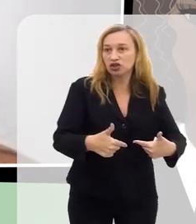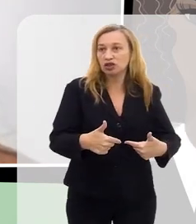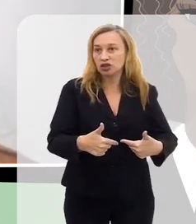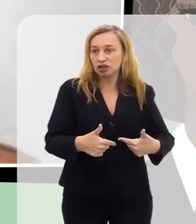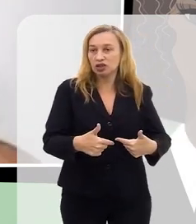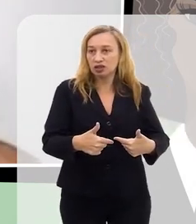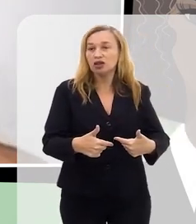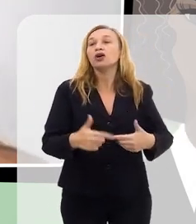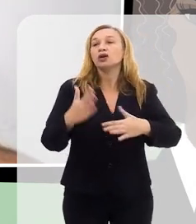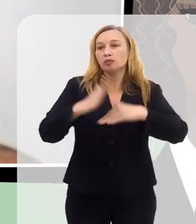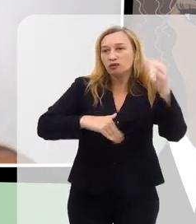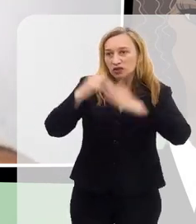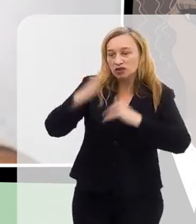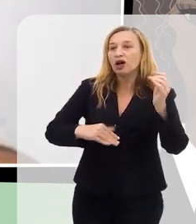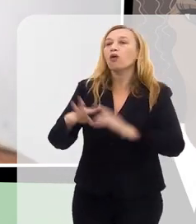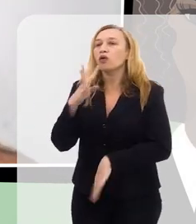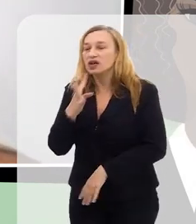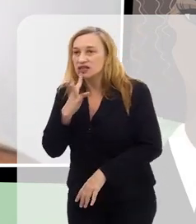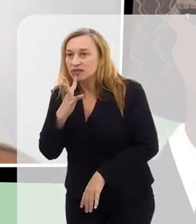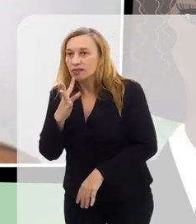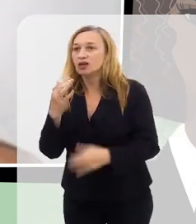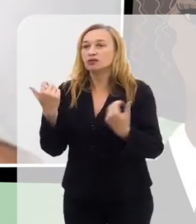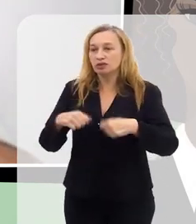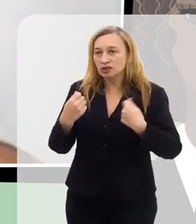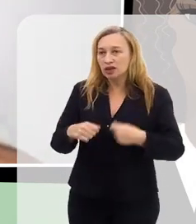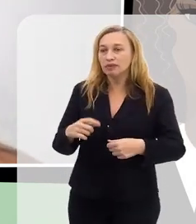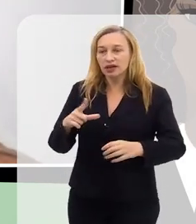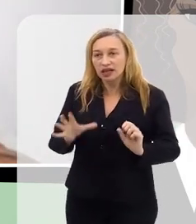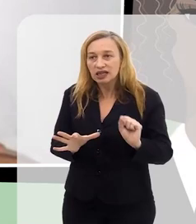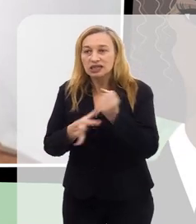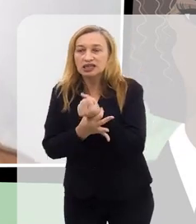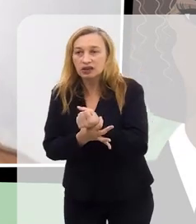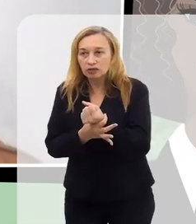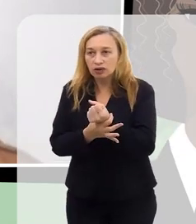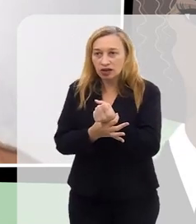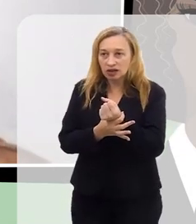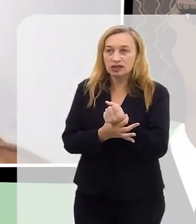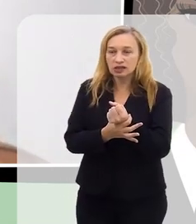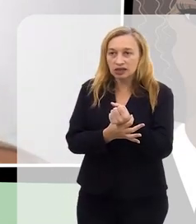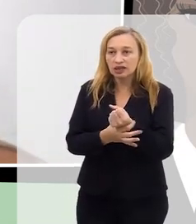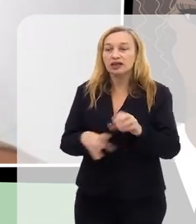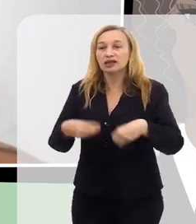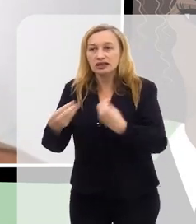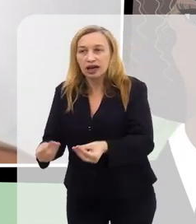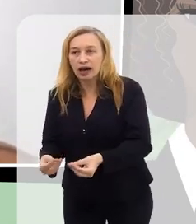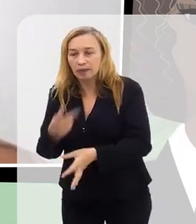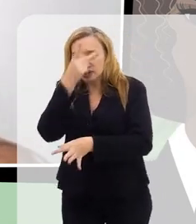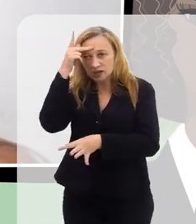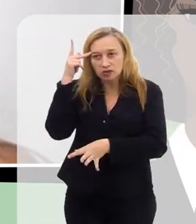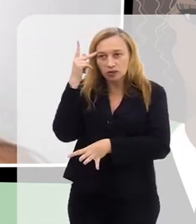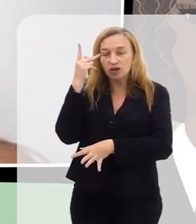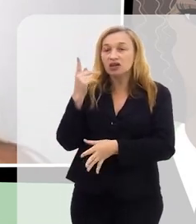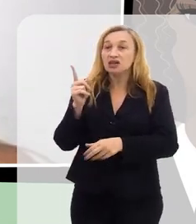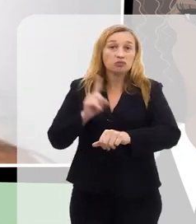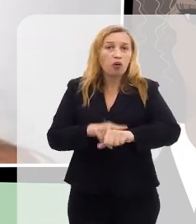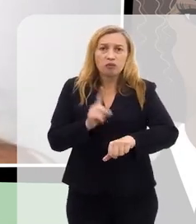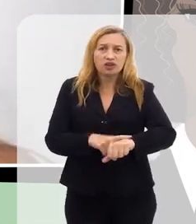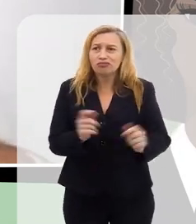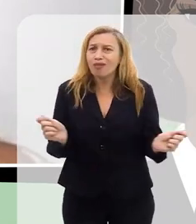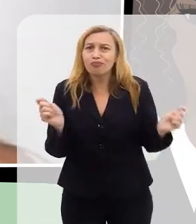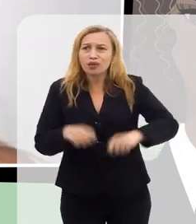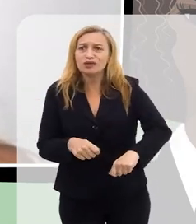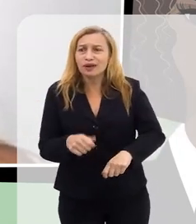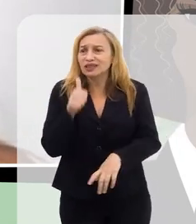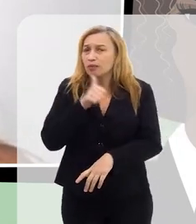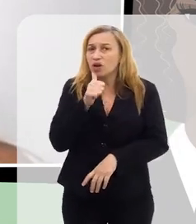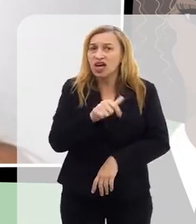e o profissional precisa ter conhecimento suficiente para passar a segurança e fazer o que é certo no momento certo, né? Naquele momento ele não vai